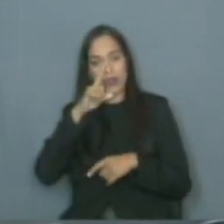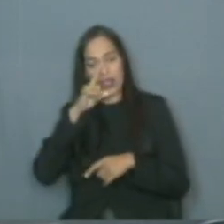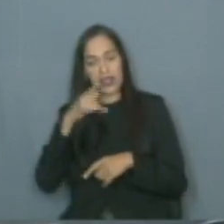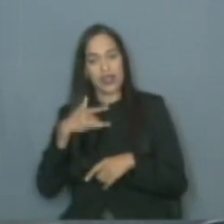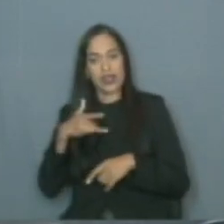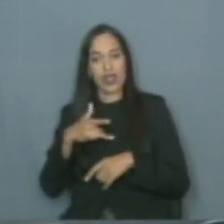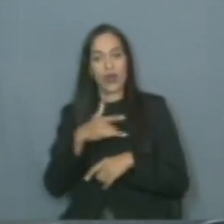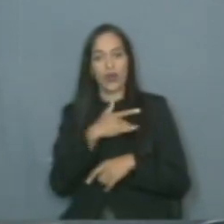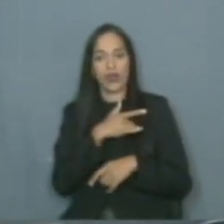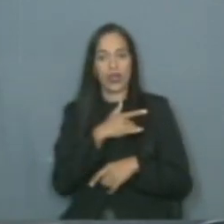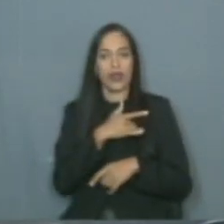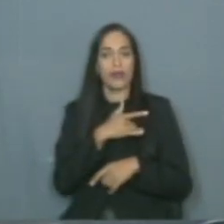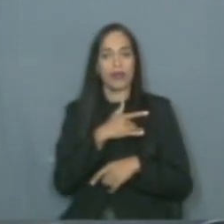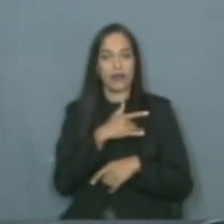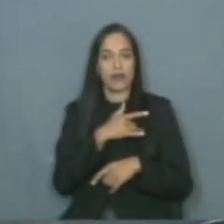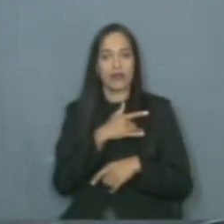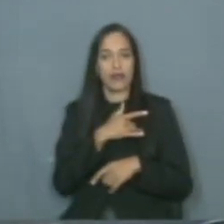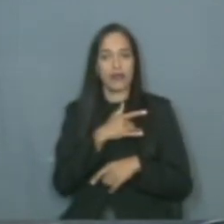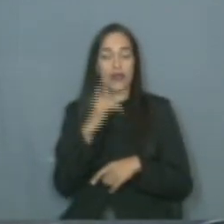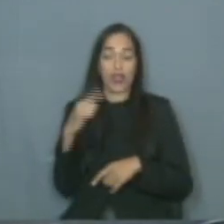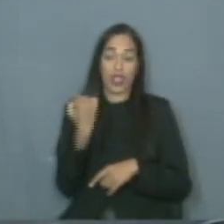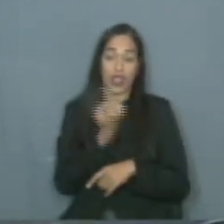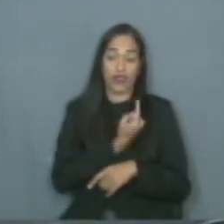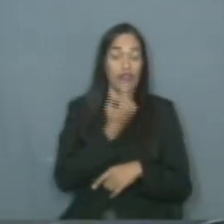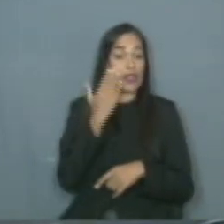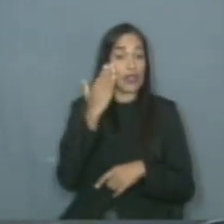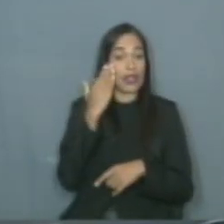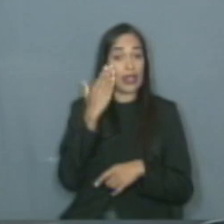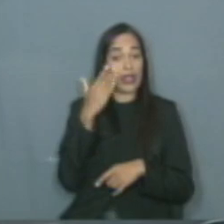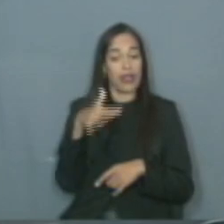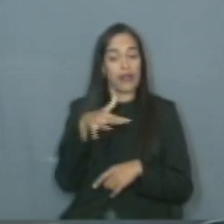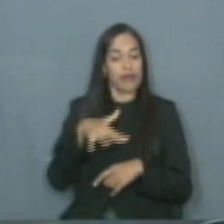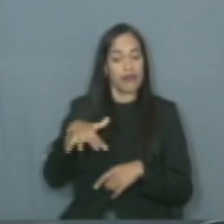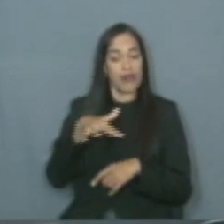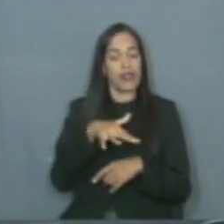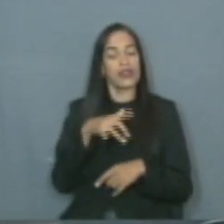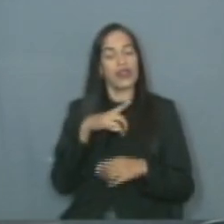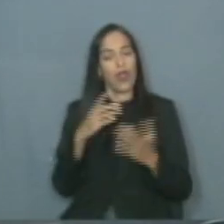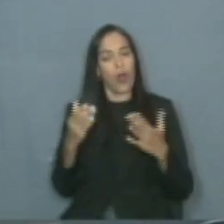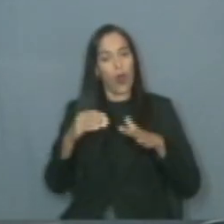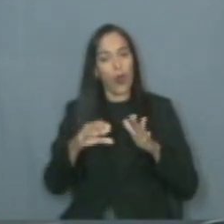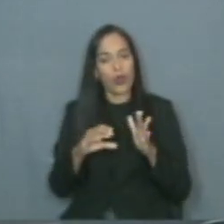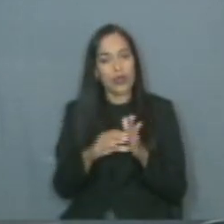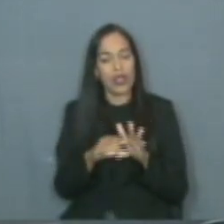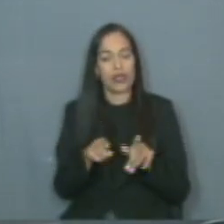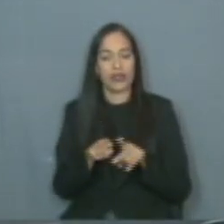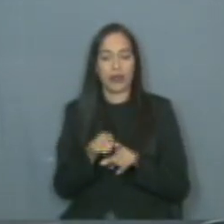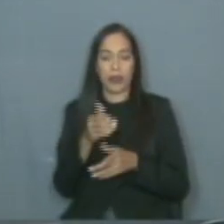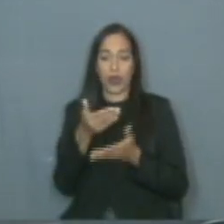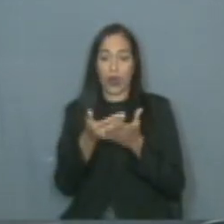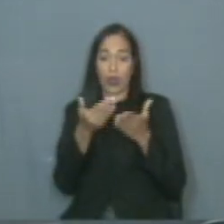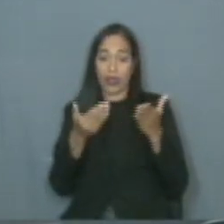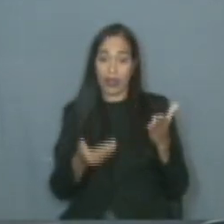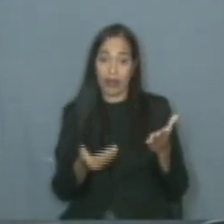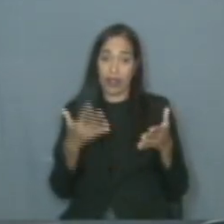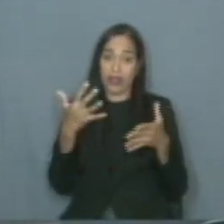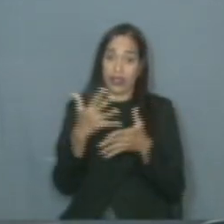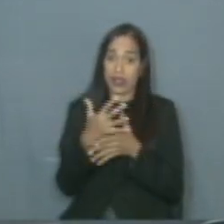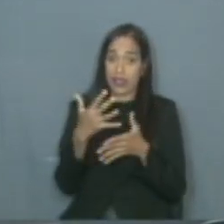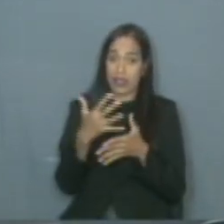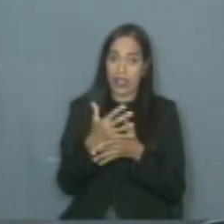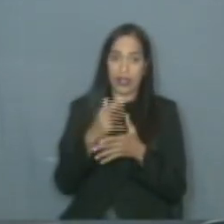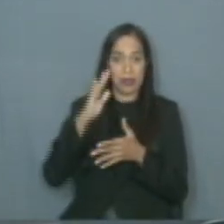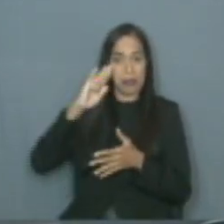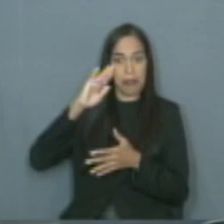sua saúde como um todo, e que a gente entenda que essas pessoas que foram concursadas e contratadas na nossa cidade,